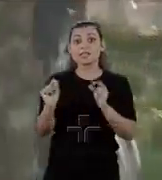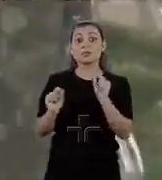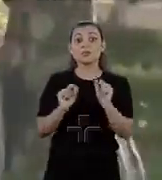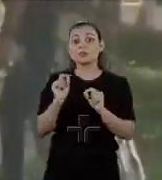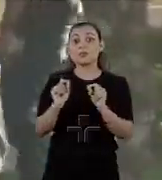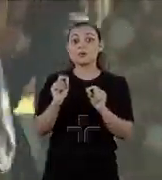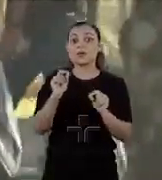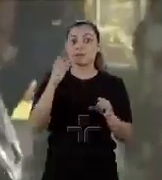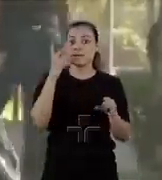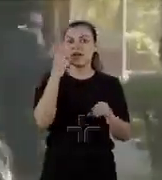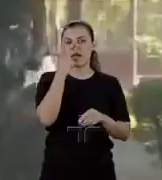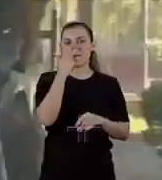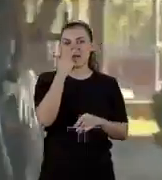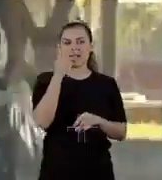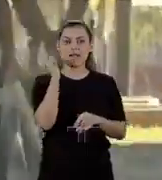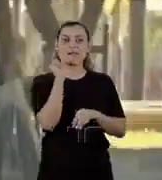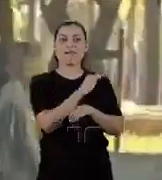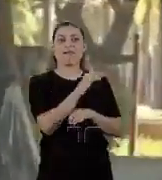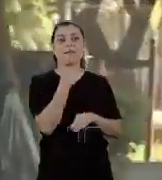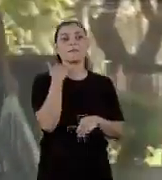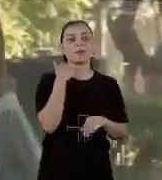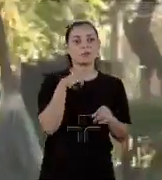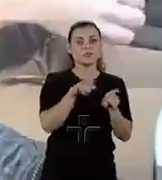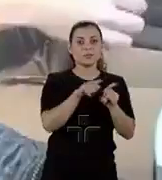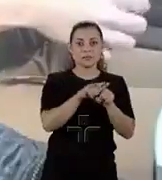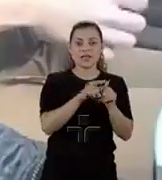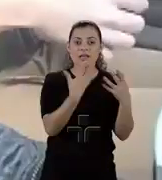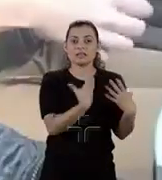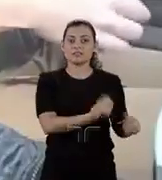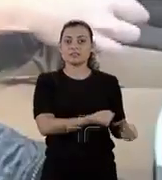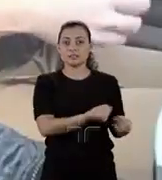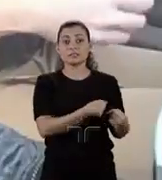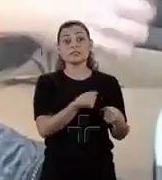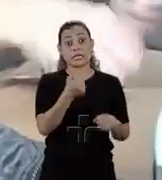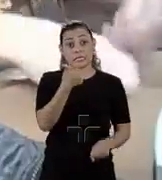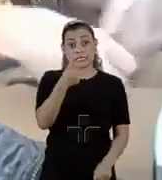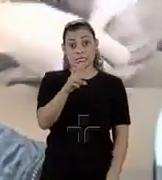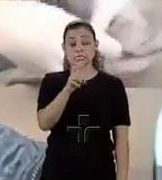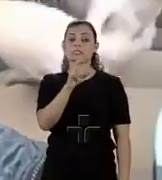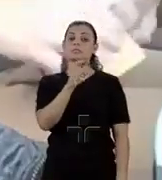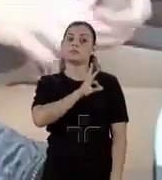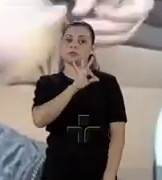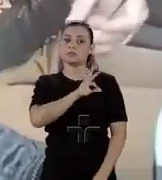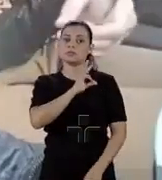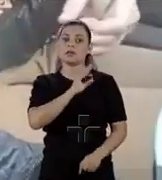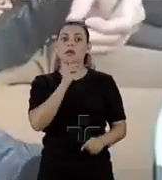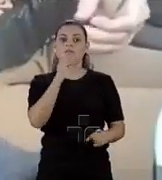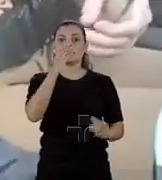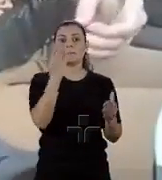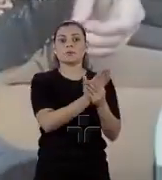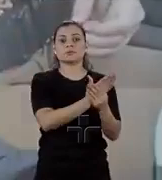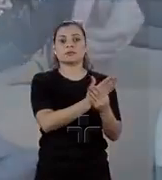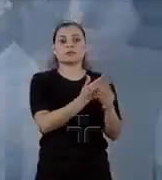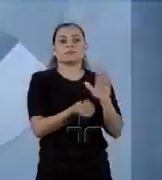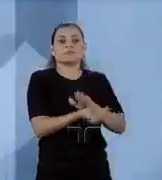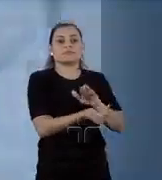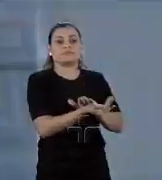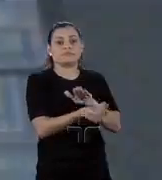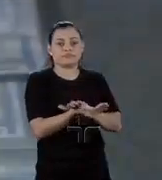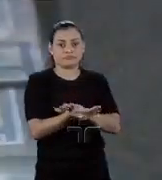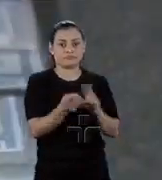na conta do dono de um guincho. 15 policiais vão responder na Justiça Militar por crimes como corrupção e associação criminosa.